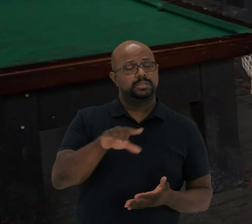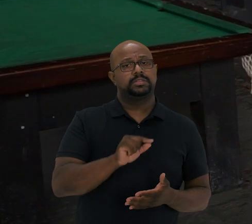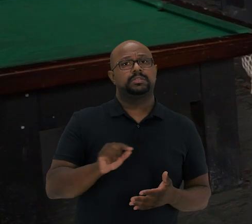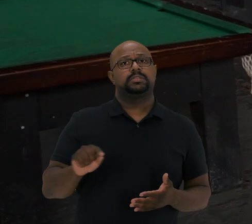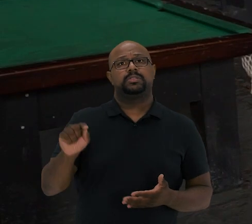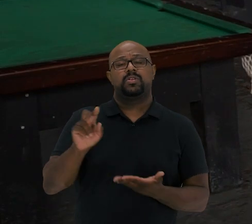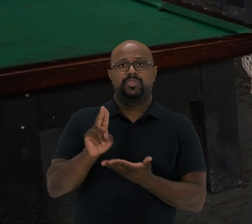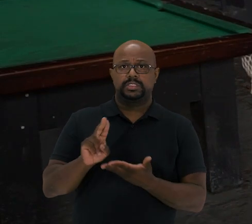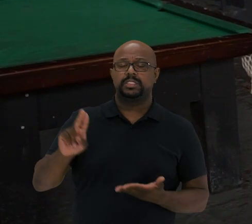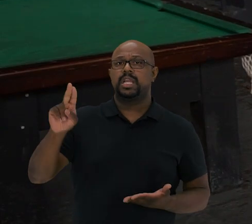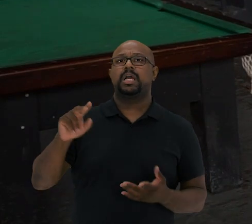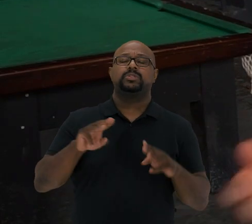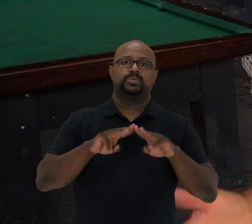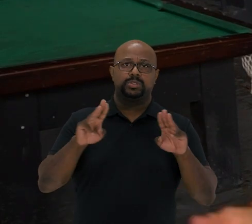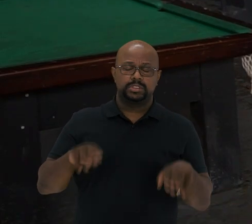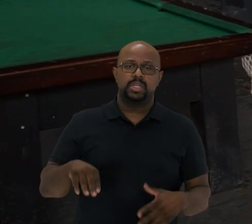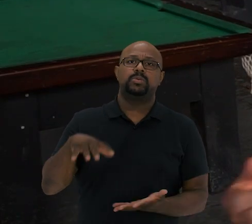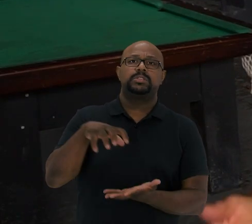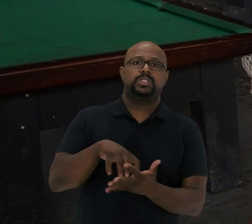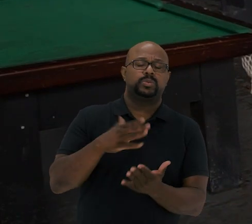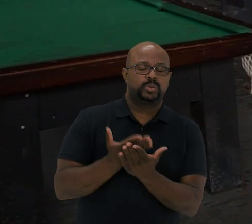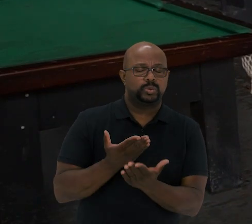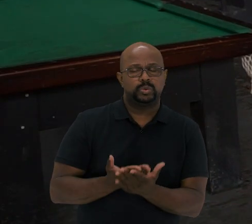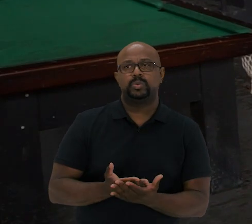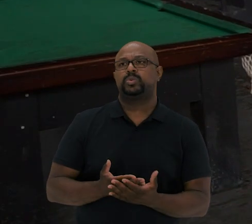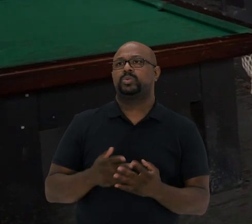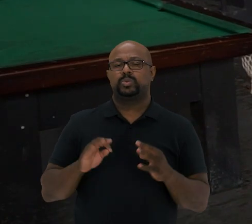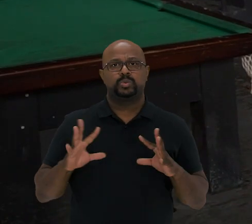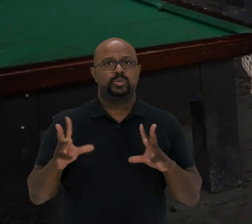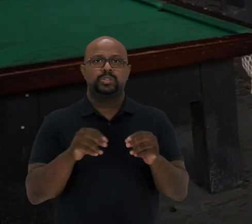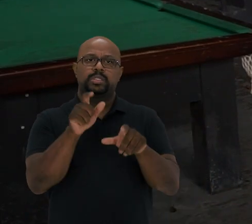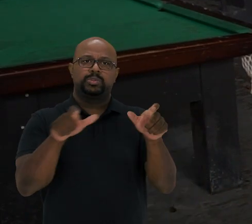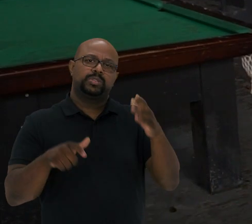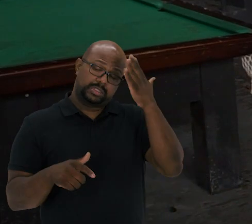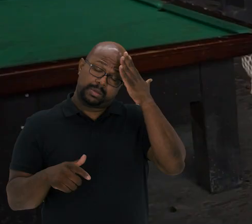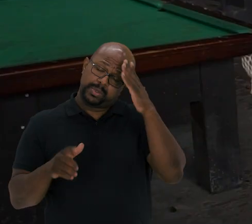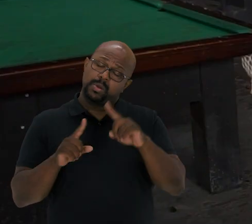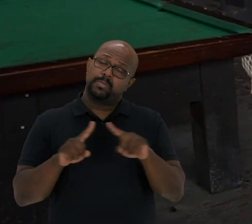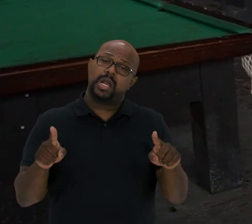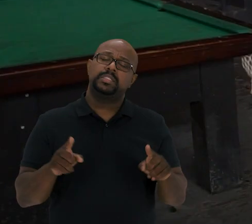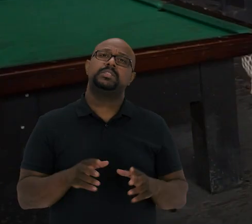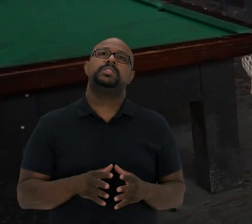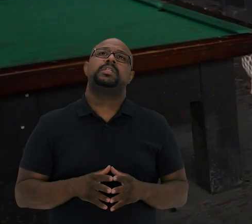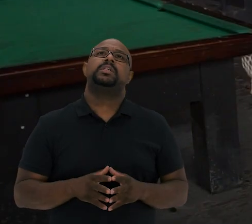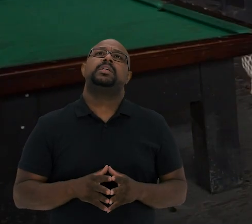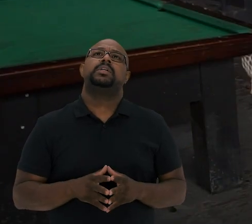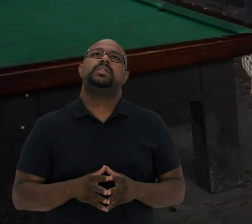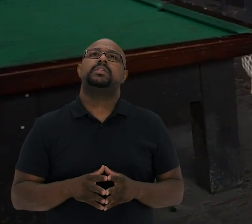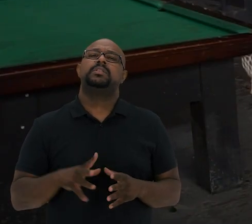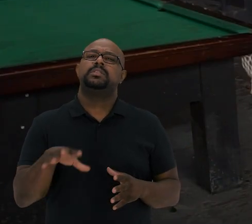Próprias universidades, próprios museus, centros de estudos, enfim, todas as pessoas sabiam. Mas digamos